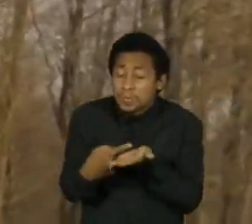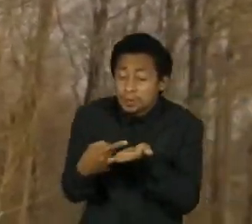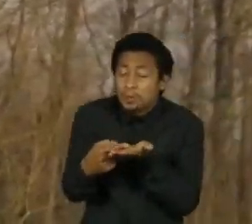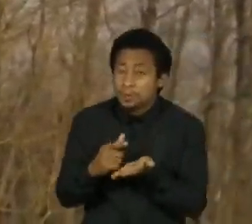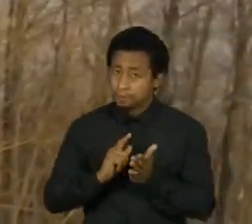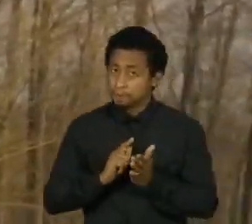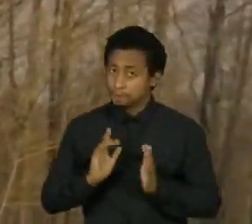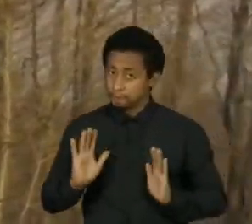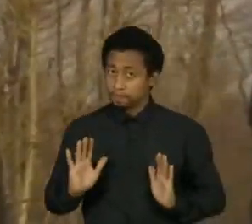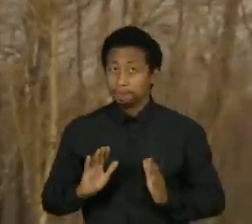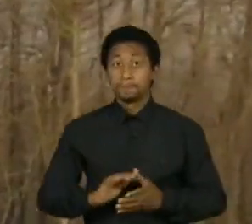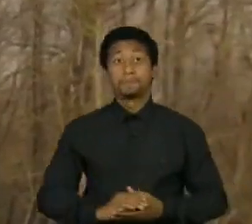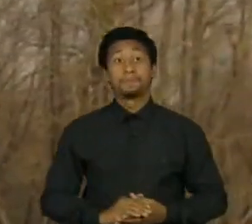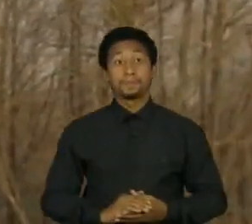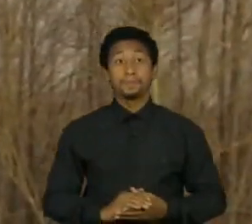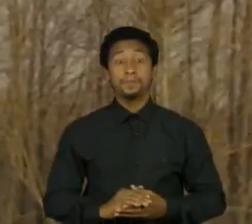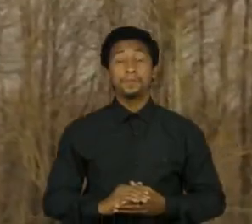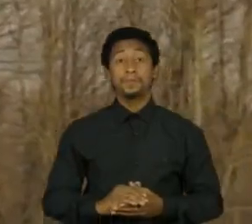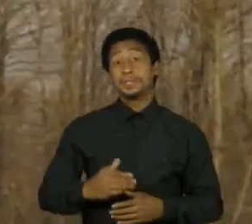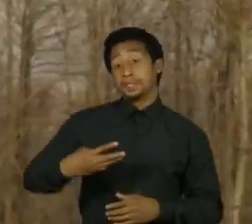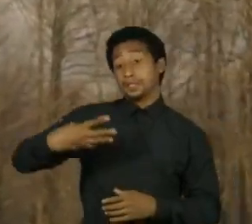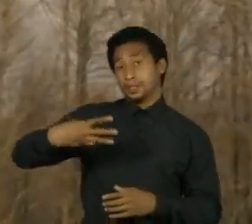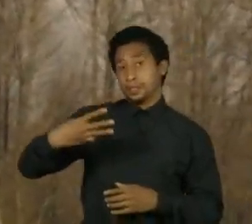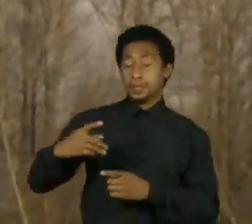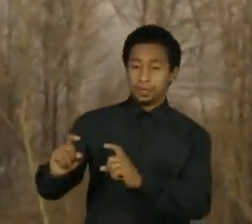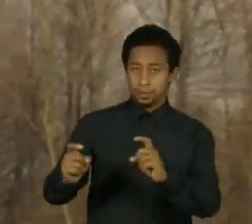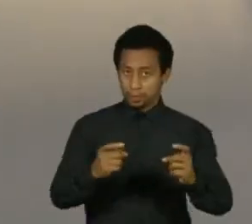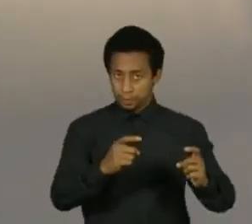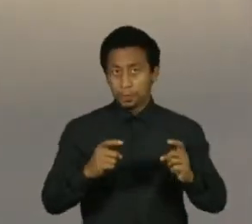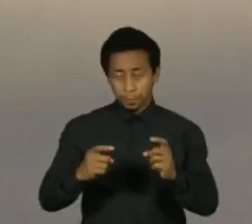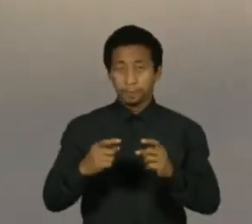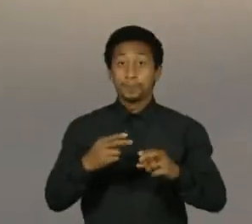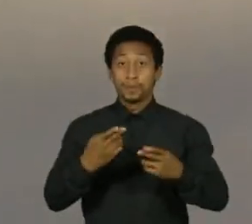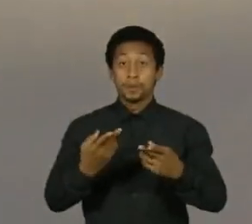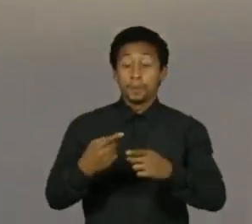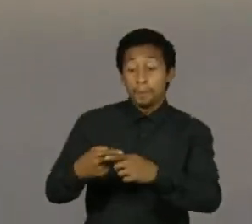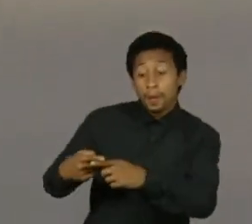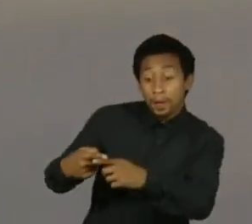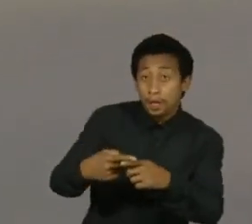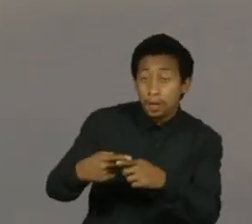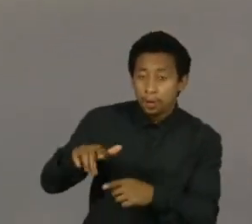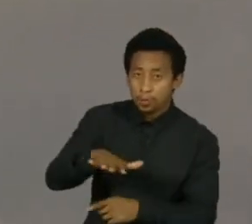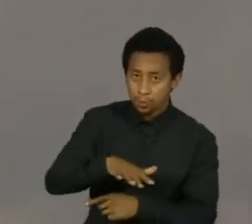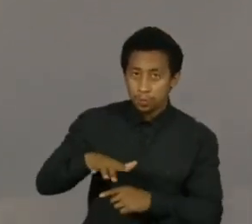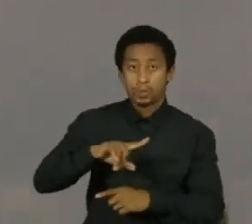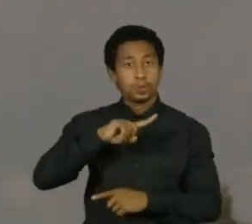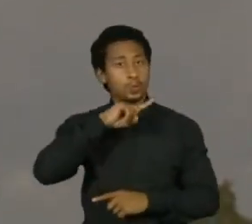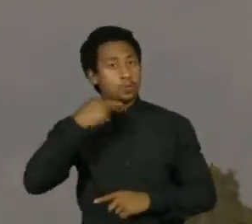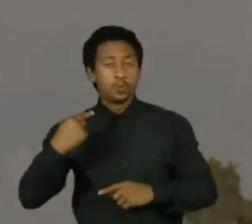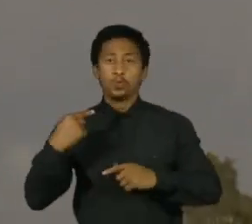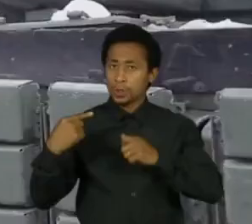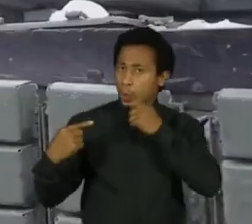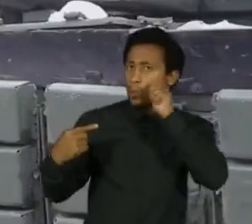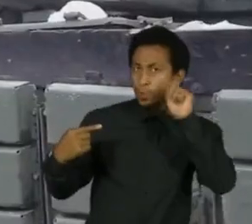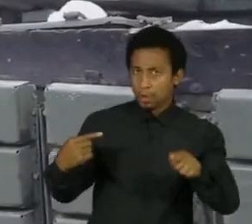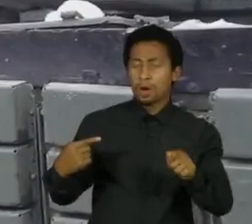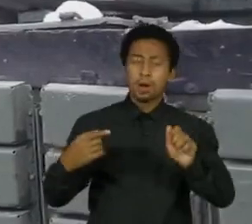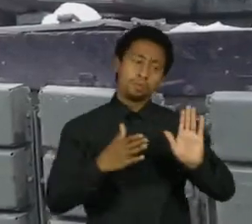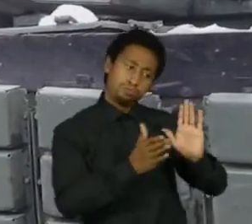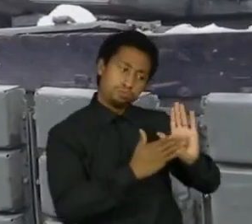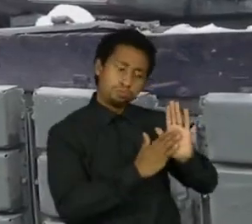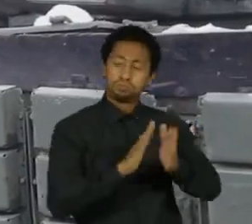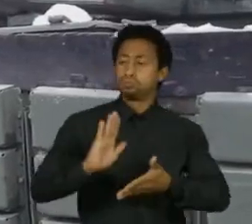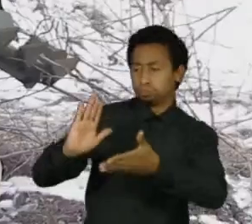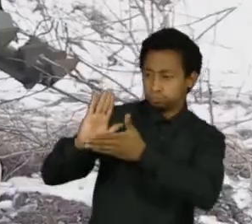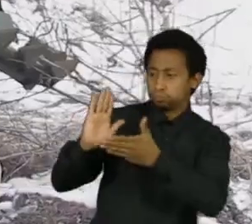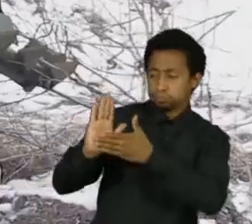Neste terceiro encontro das delegações em Belarus, ucranianos e russos colocaram suas exigências na mesa. Enquanto Kiev